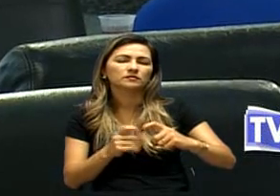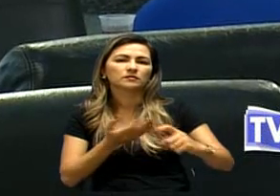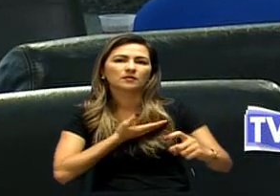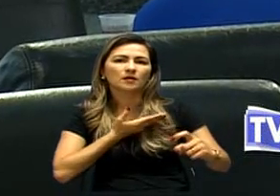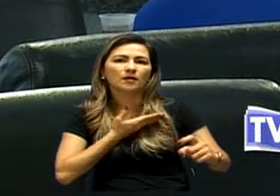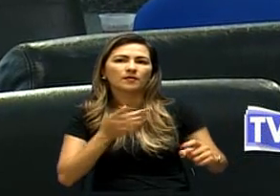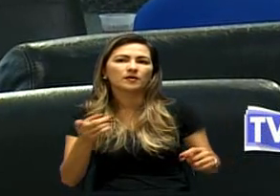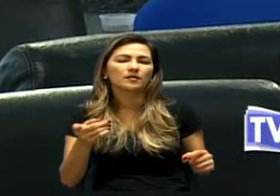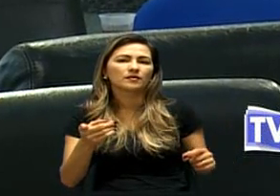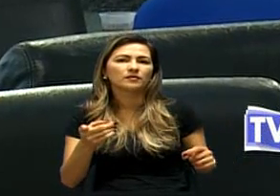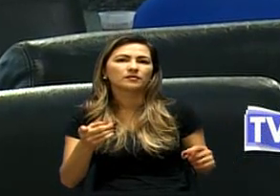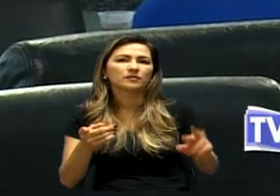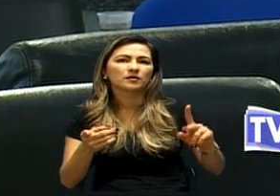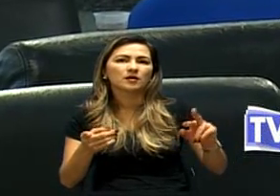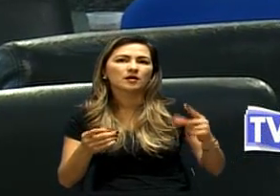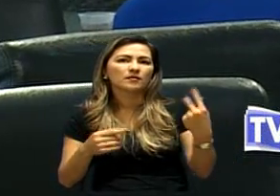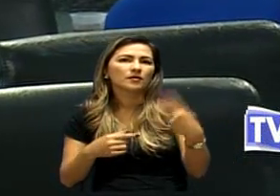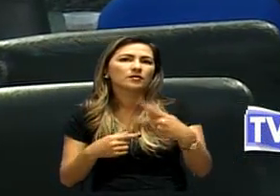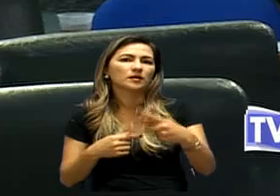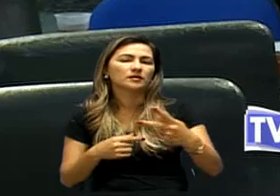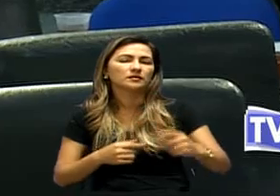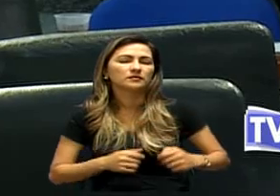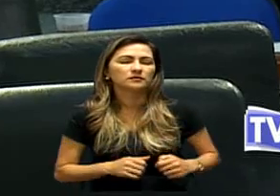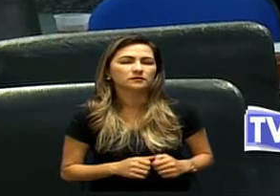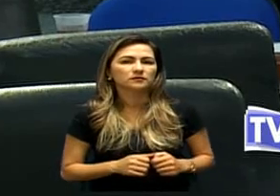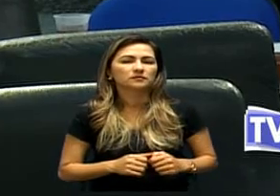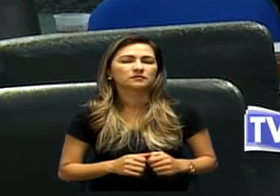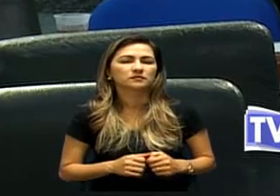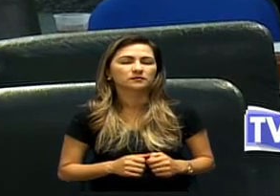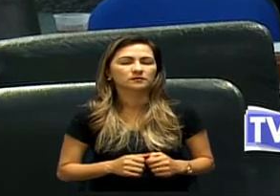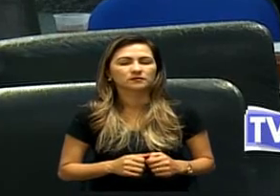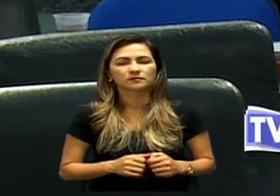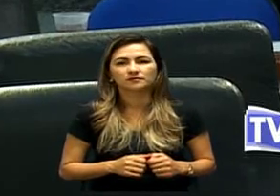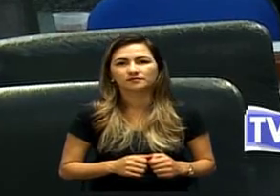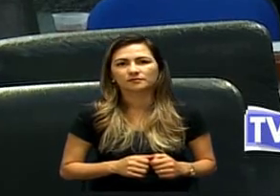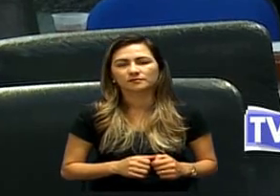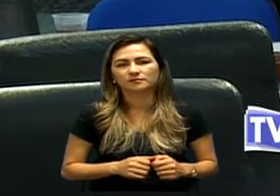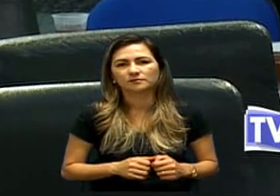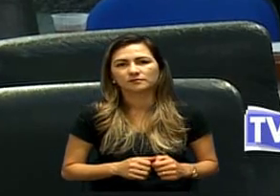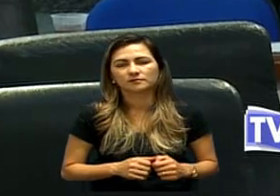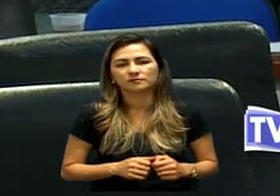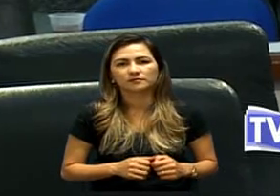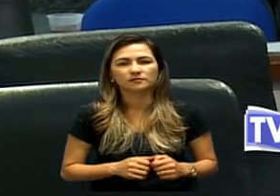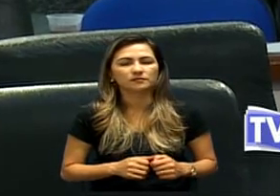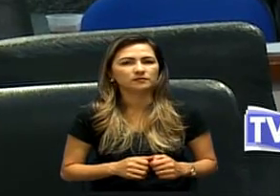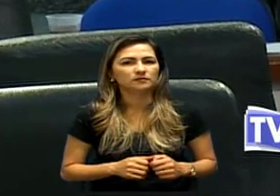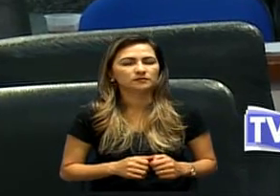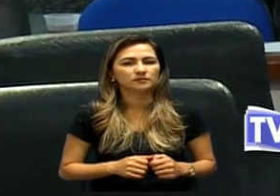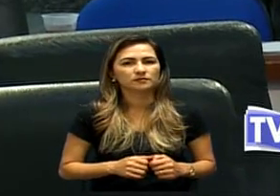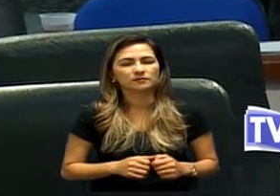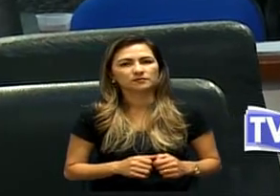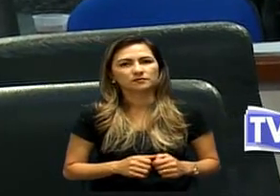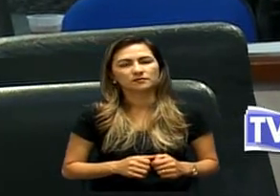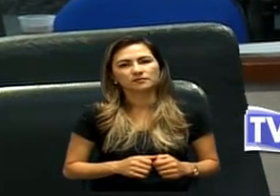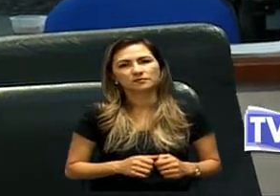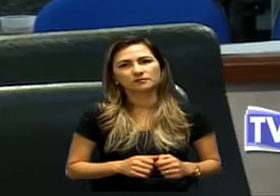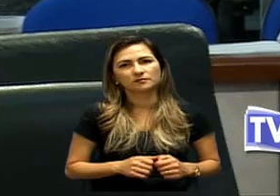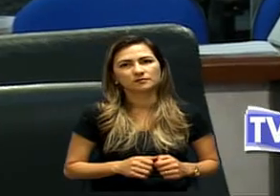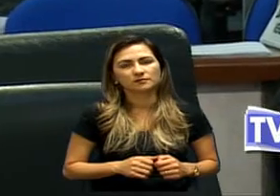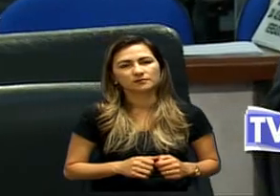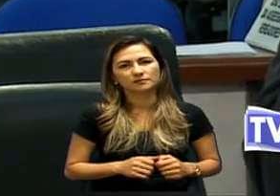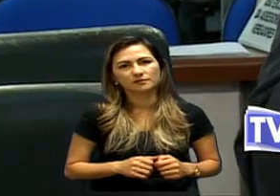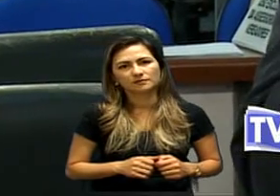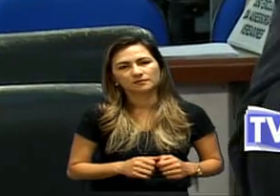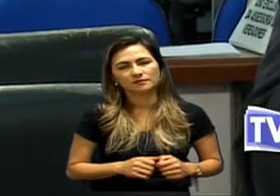aqui, desta casa. E mais que isso, eu, no momento em que a gente dá os parabéns, a gente sabe